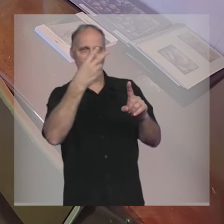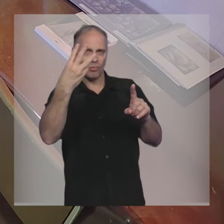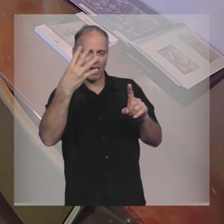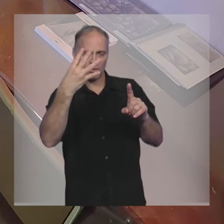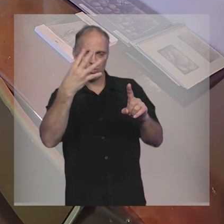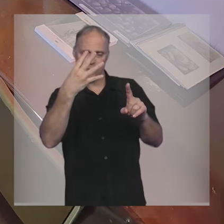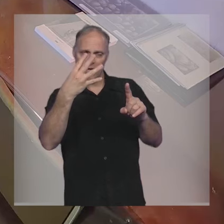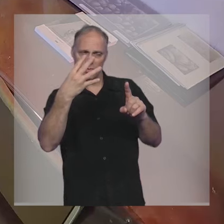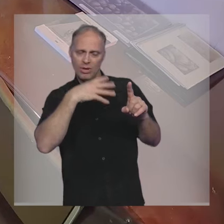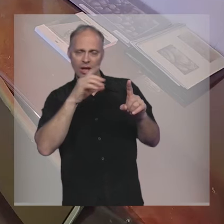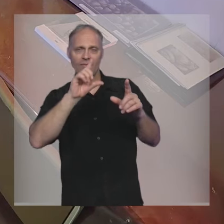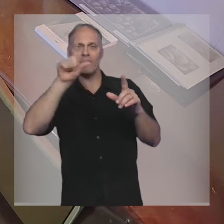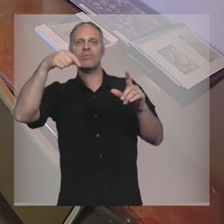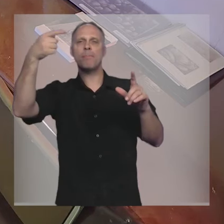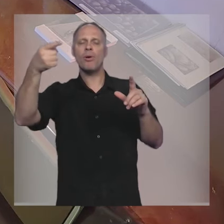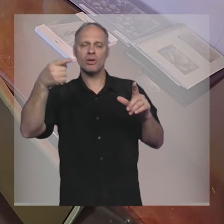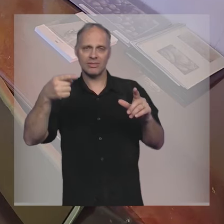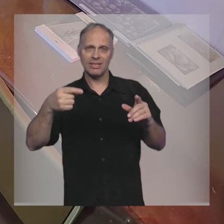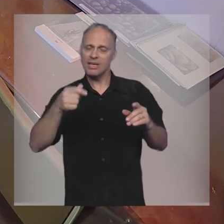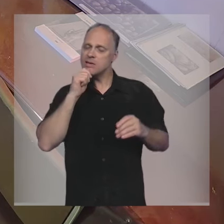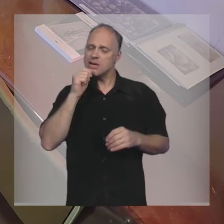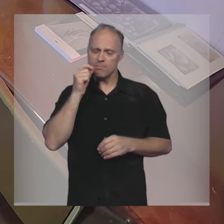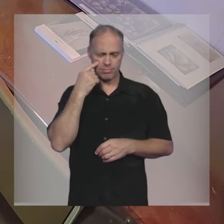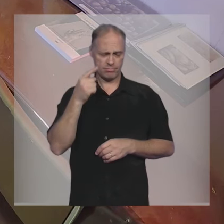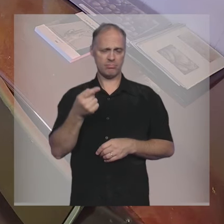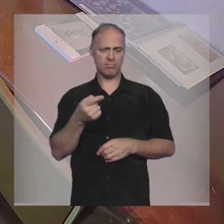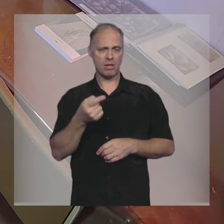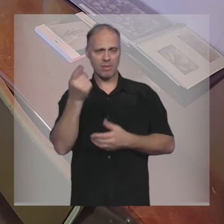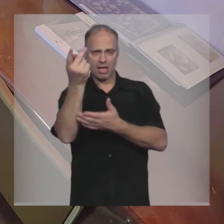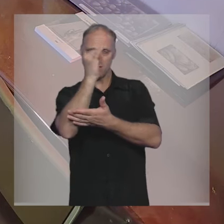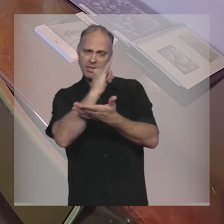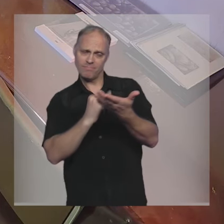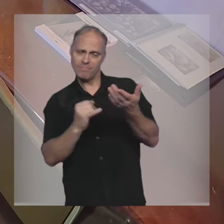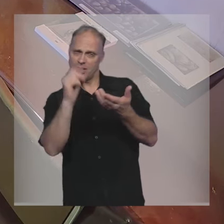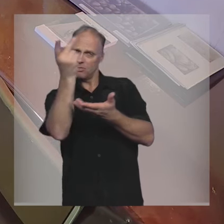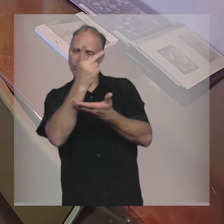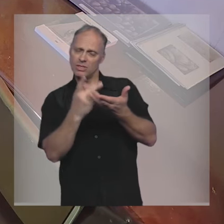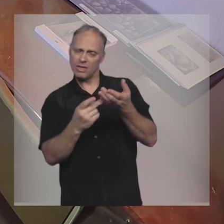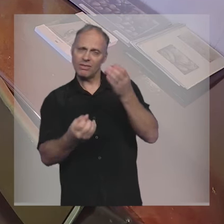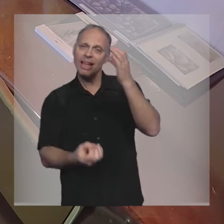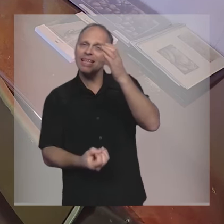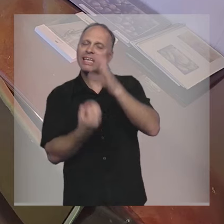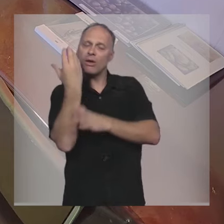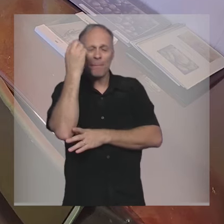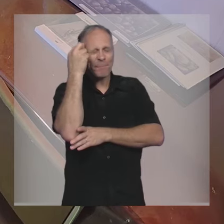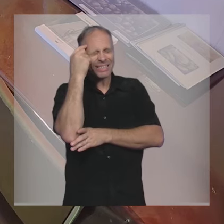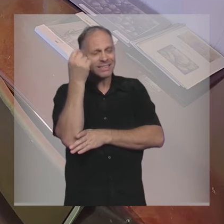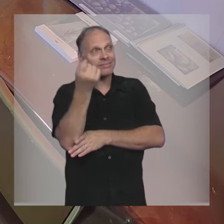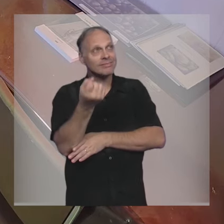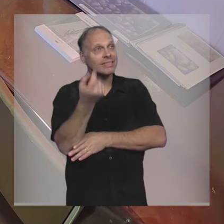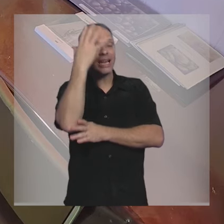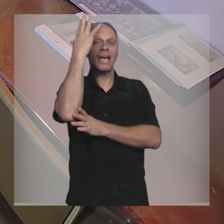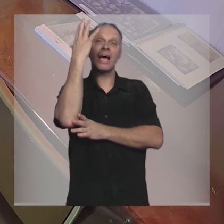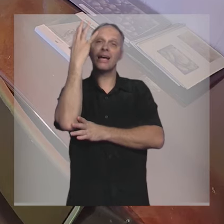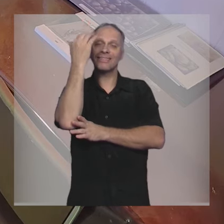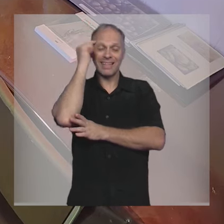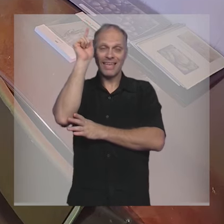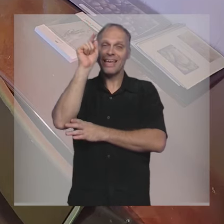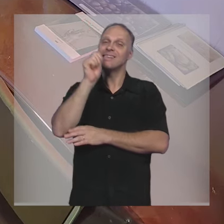ele pegou o centenário da imigração. Aquilo é uma imagem que ele criou, né? E assim eu fui